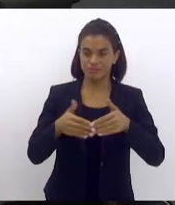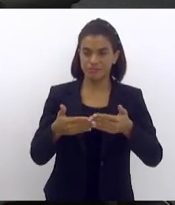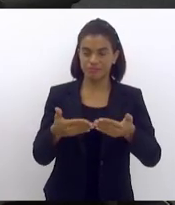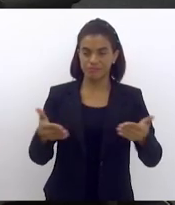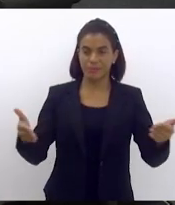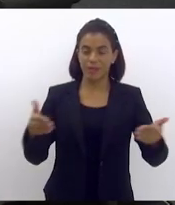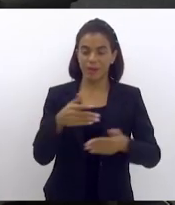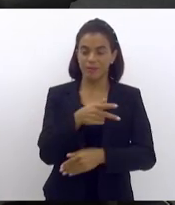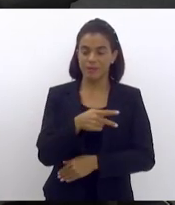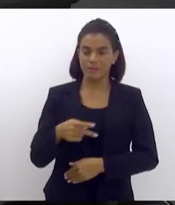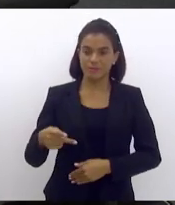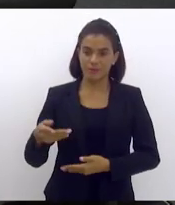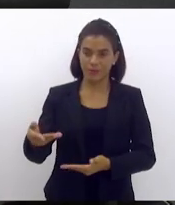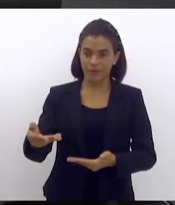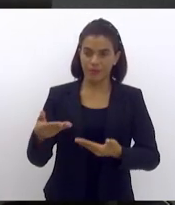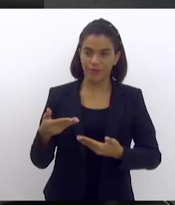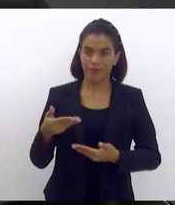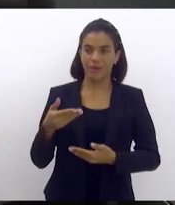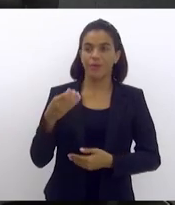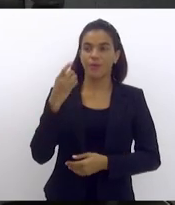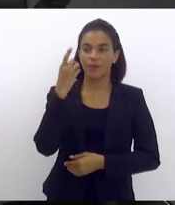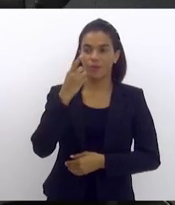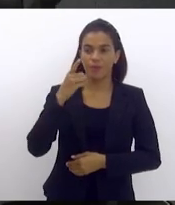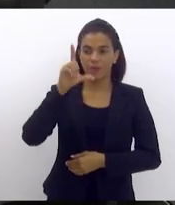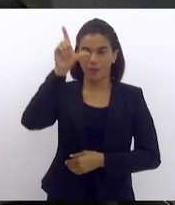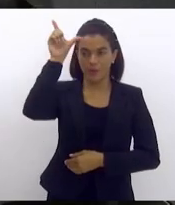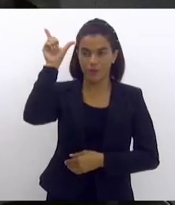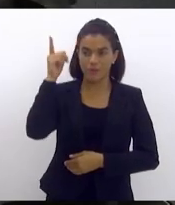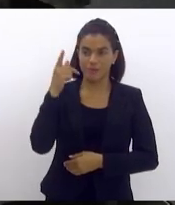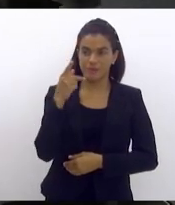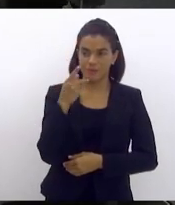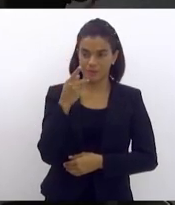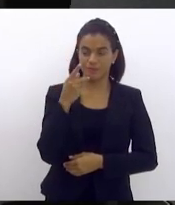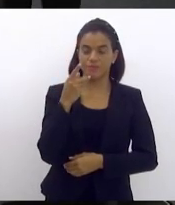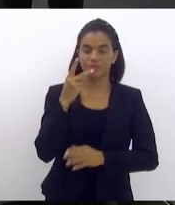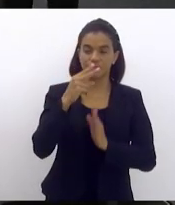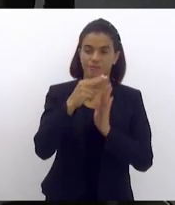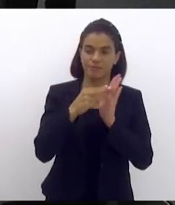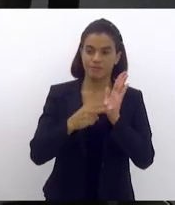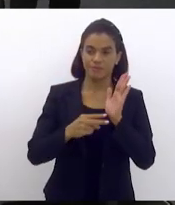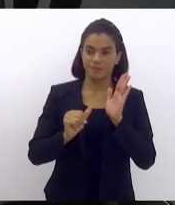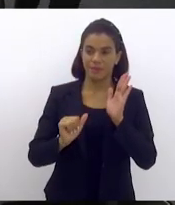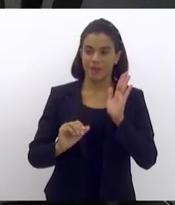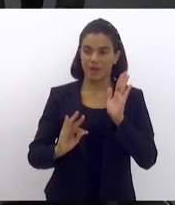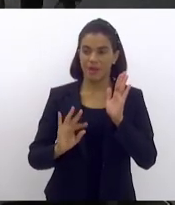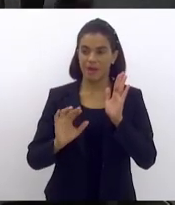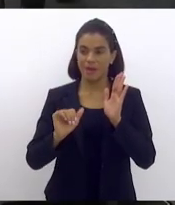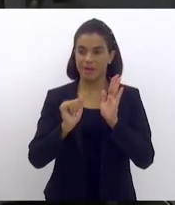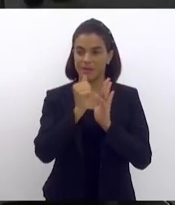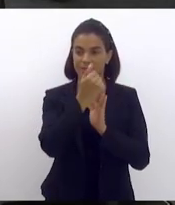presidência convida o Nobre Deputado luí Paulo para fazer a leitura da da sessão